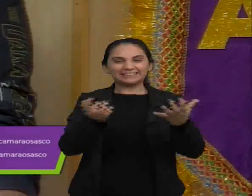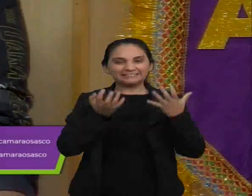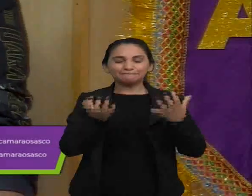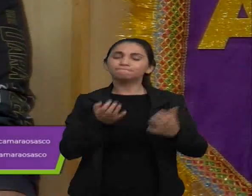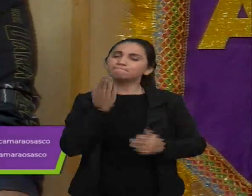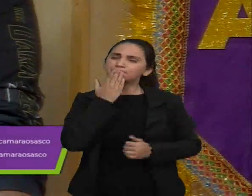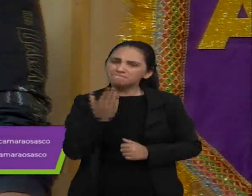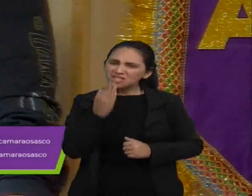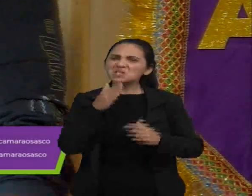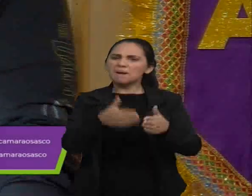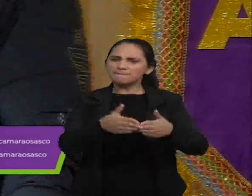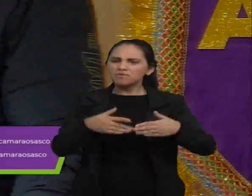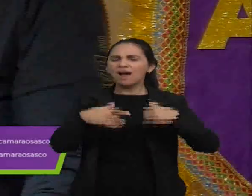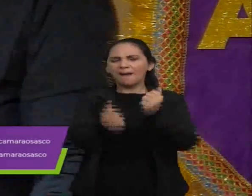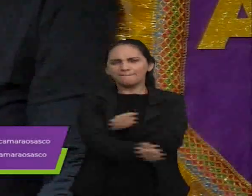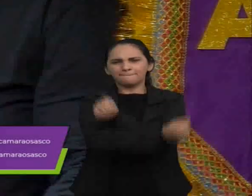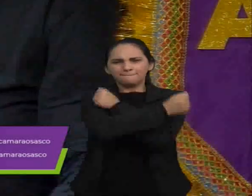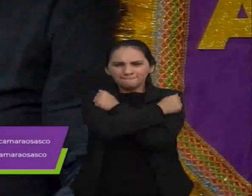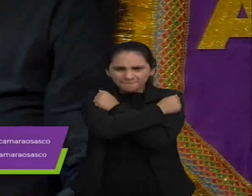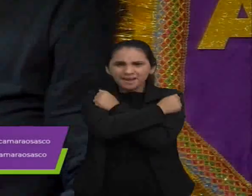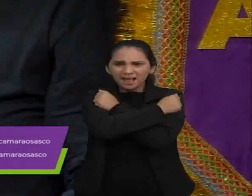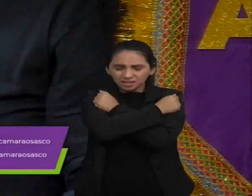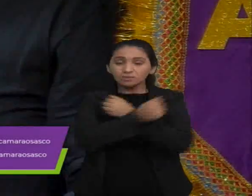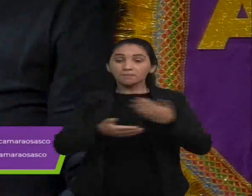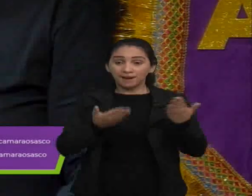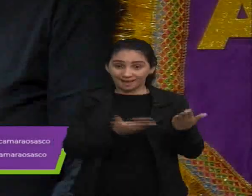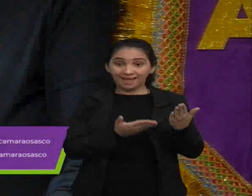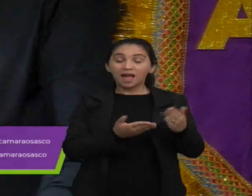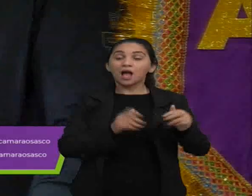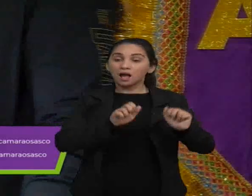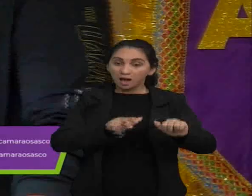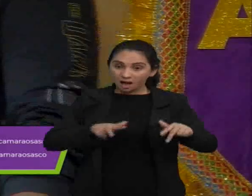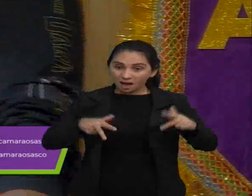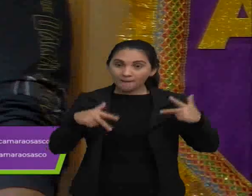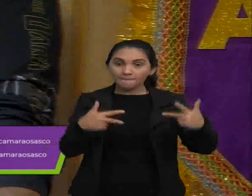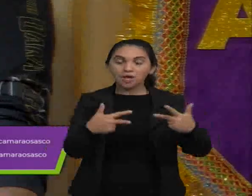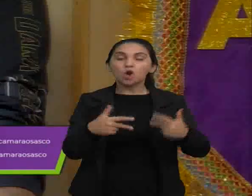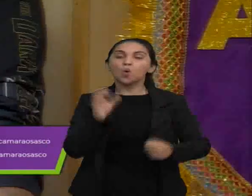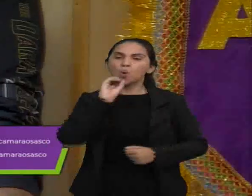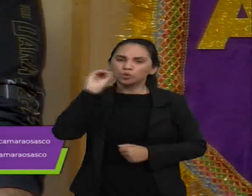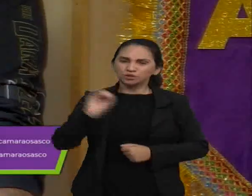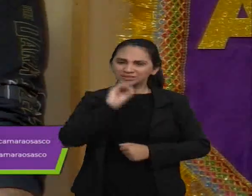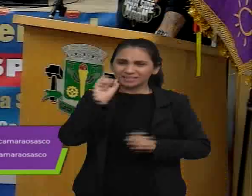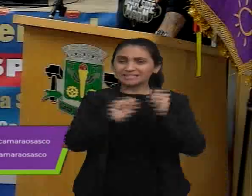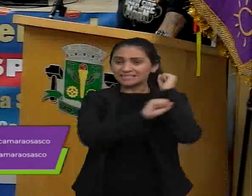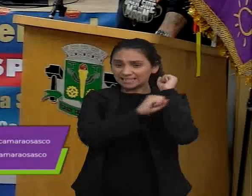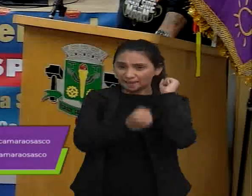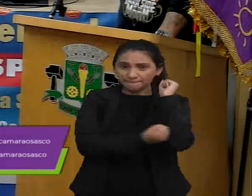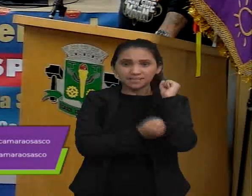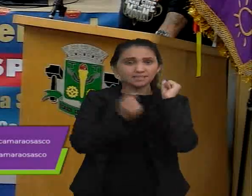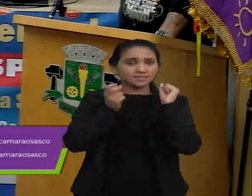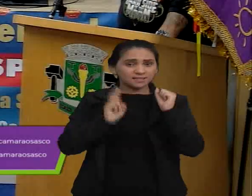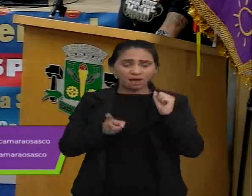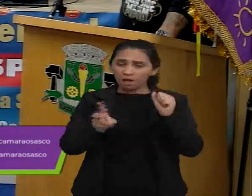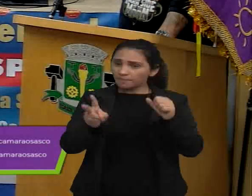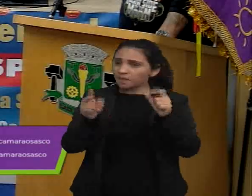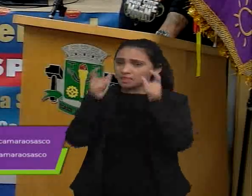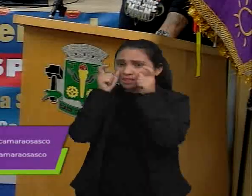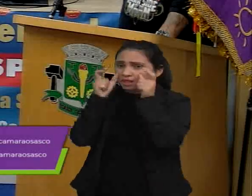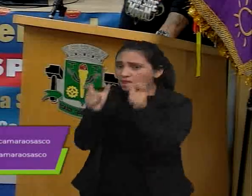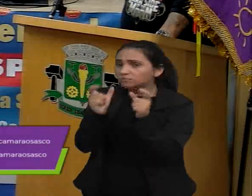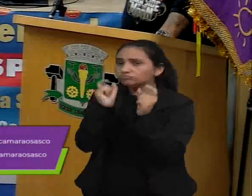pediram para me transmitir um abraço para a Câmara, porque a Câmara de Osasco sempre atendeu bem a Sabésp, junto